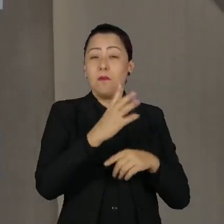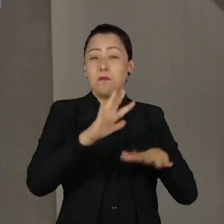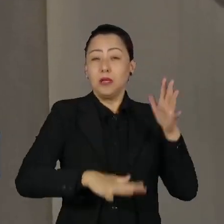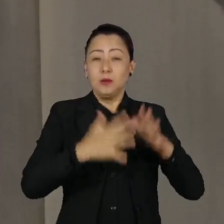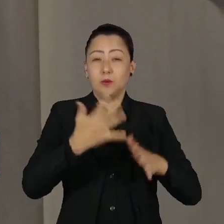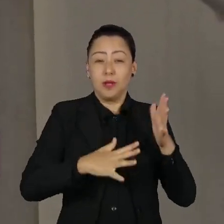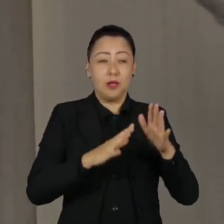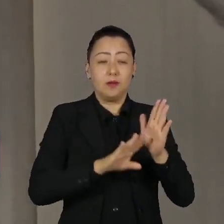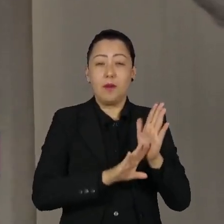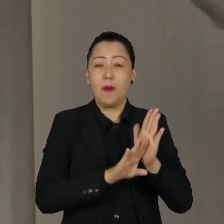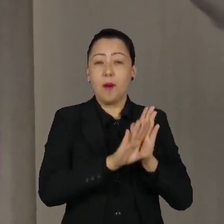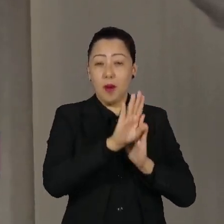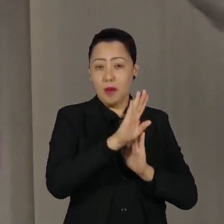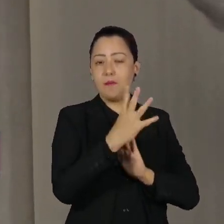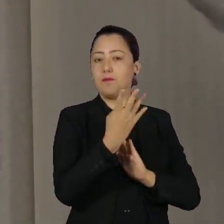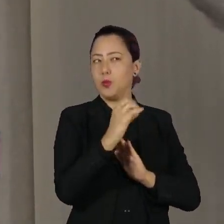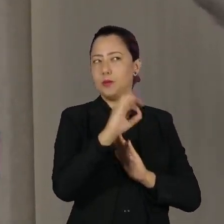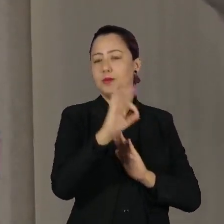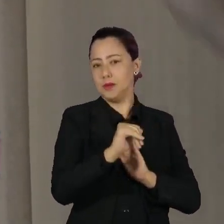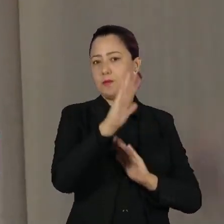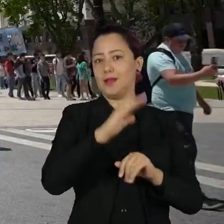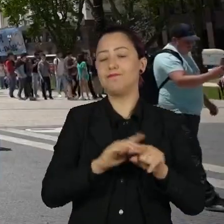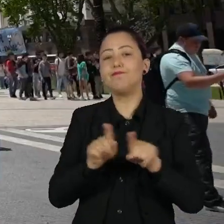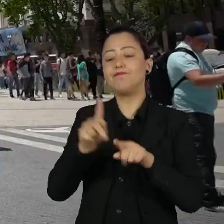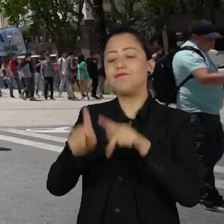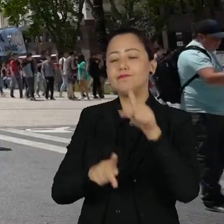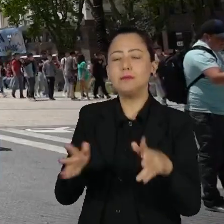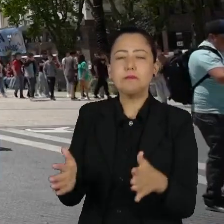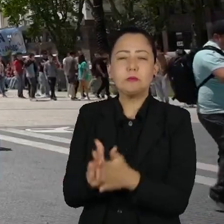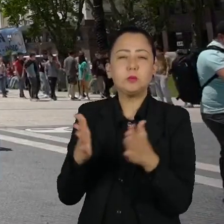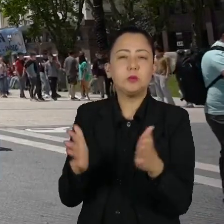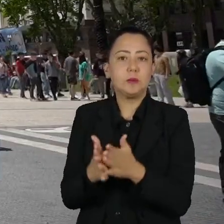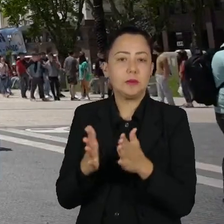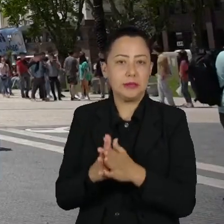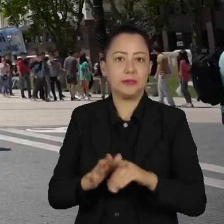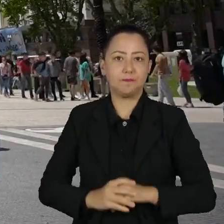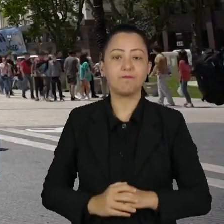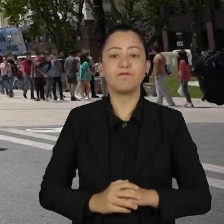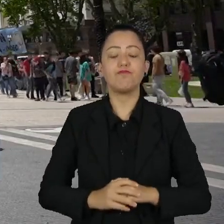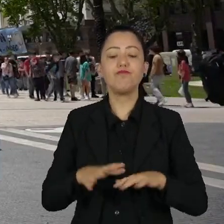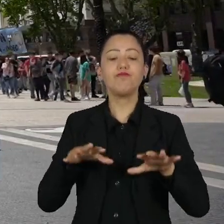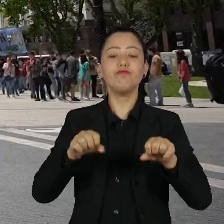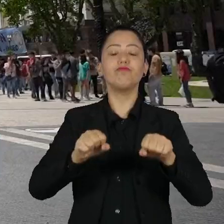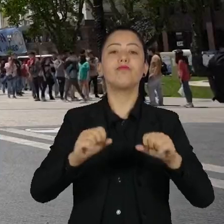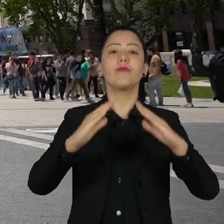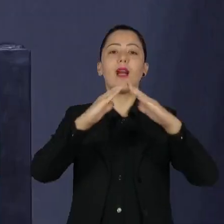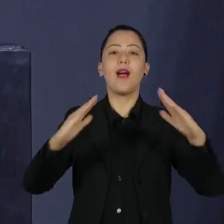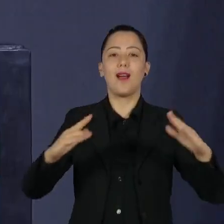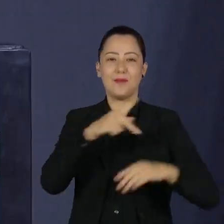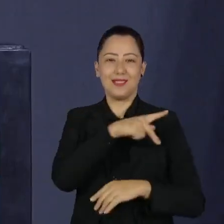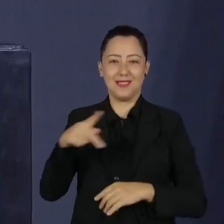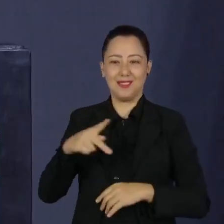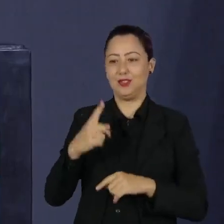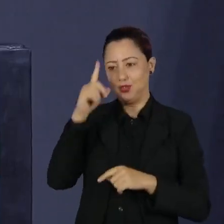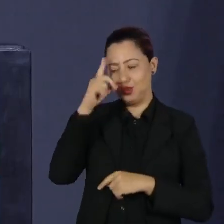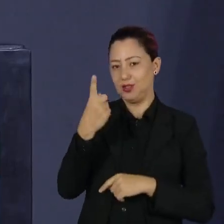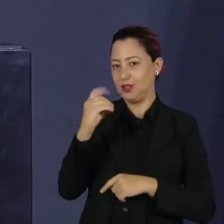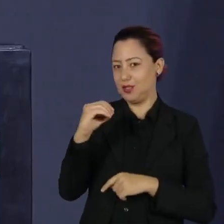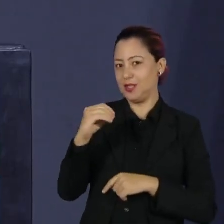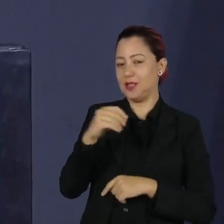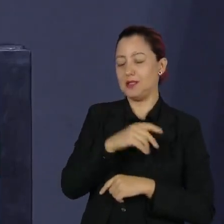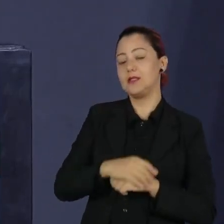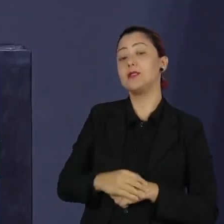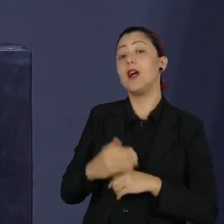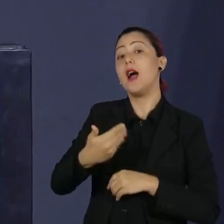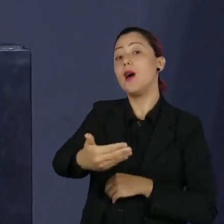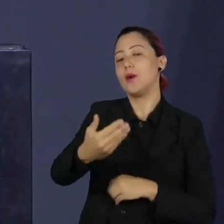e 40% da população na pobreza milei assume a casa rosada no dia 10 de dezembro até lá terá que